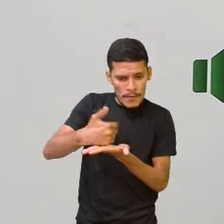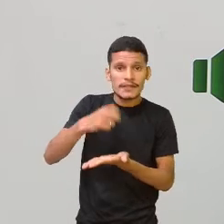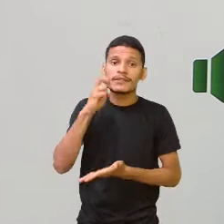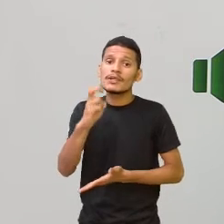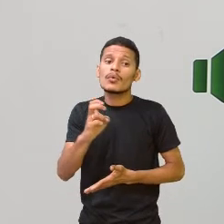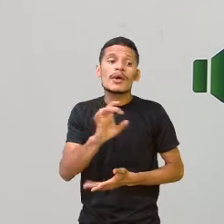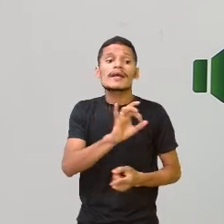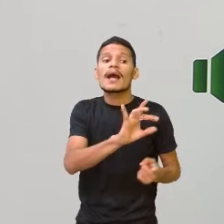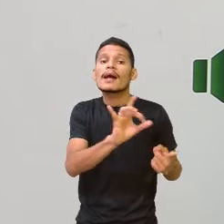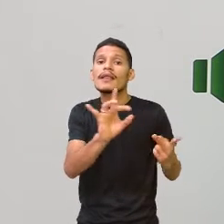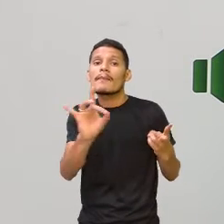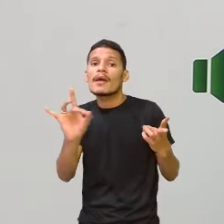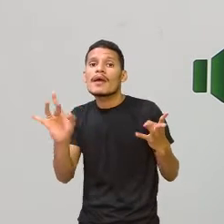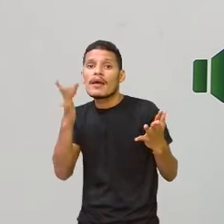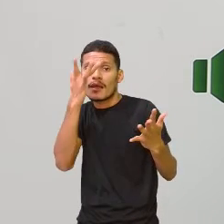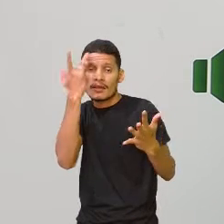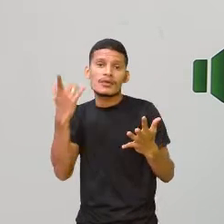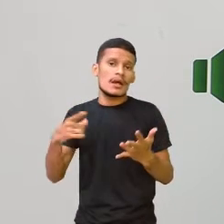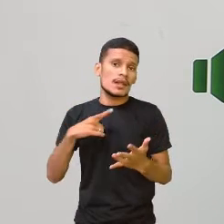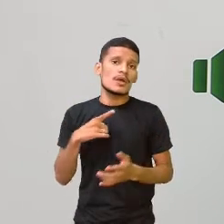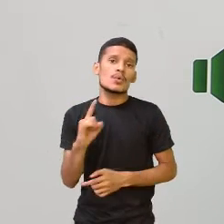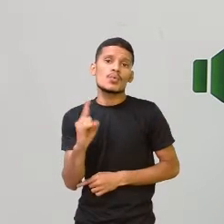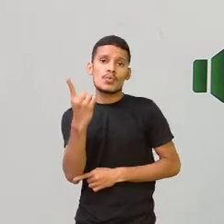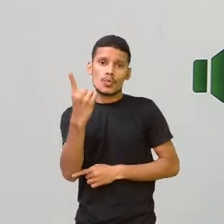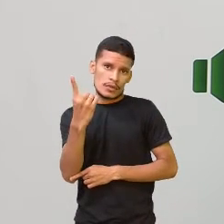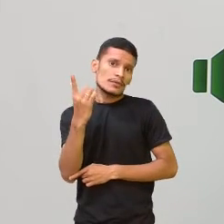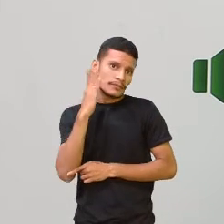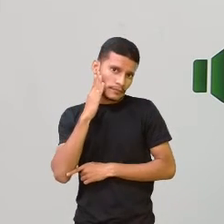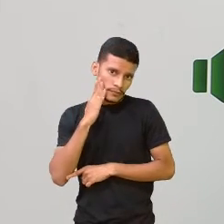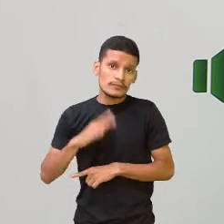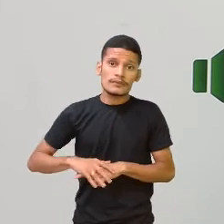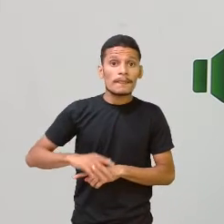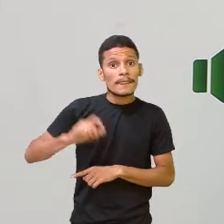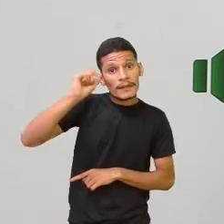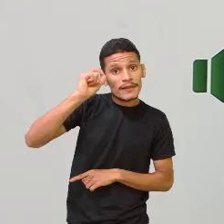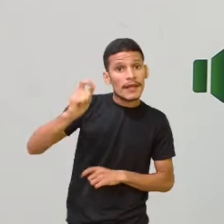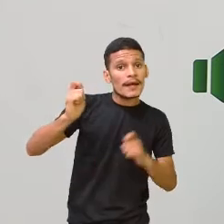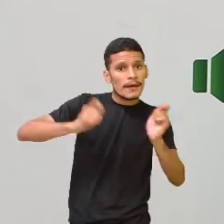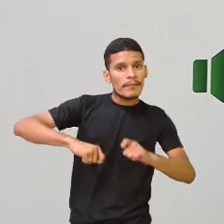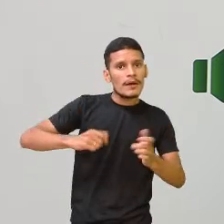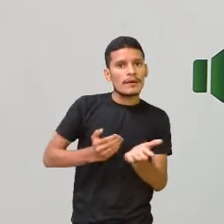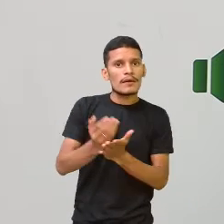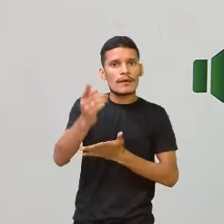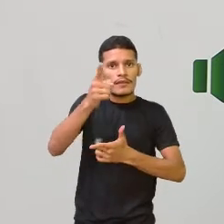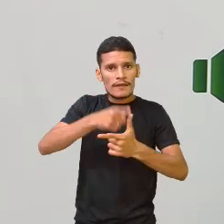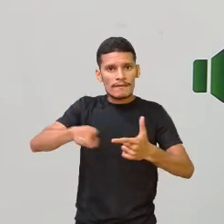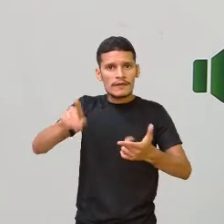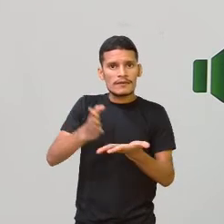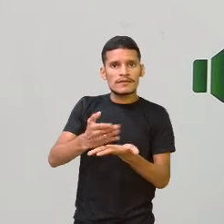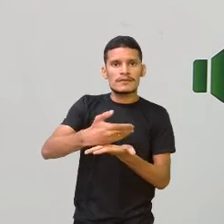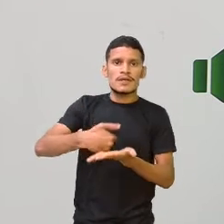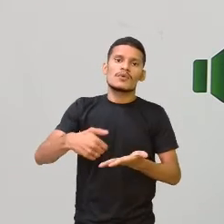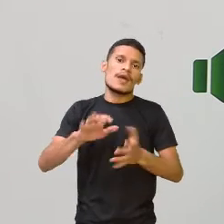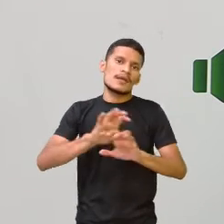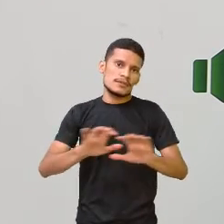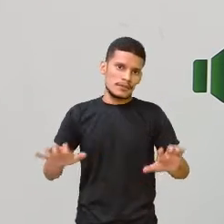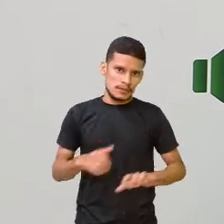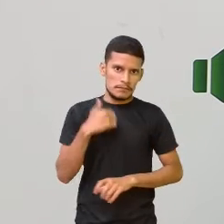vai levar uma barrinha dessa, vê que massa. Já começa a ideia de divisão assim,